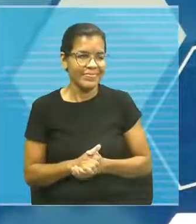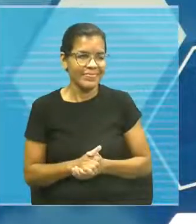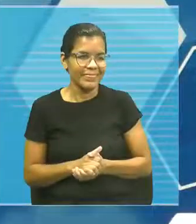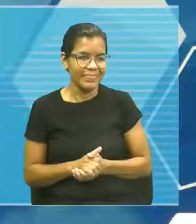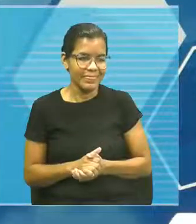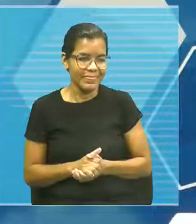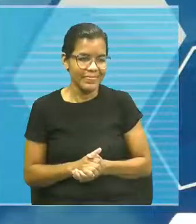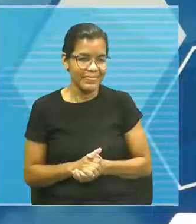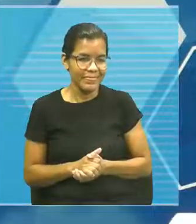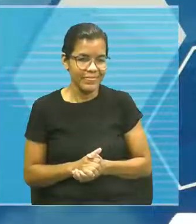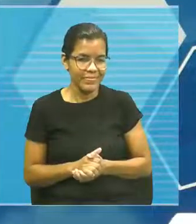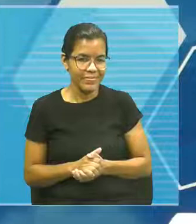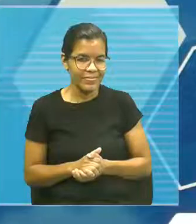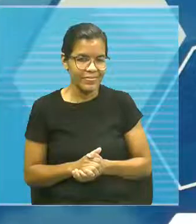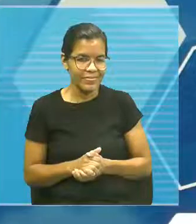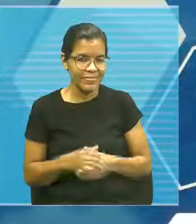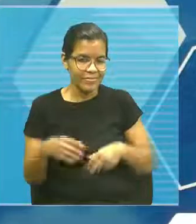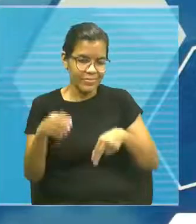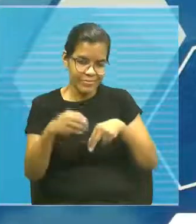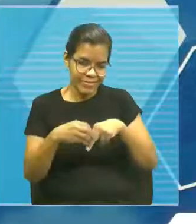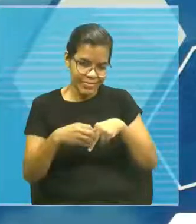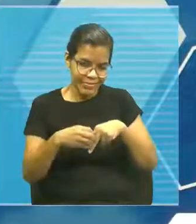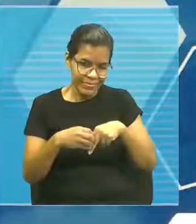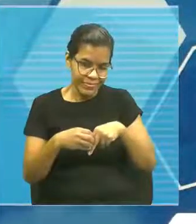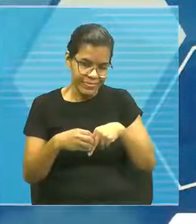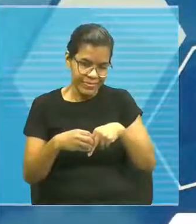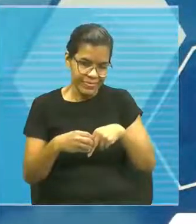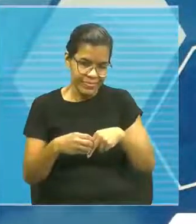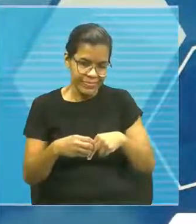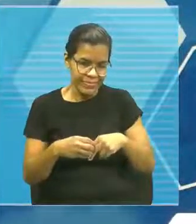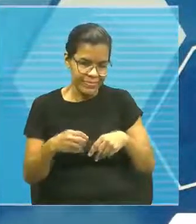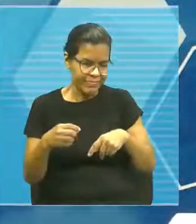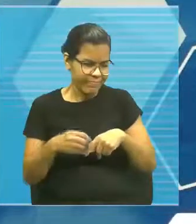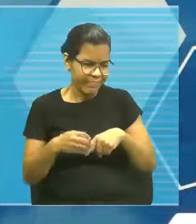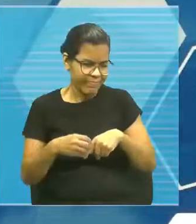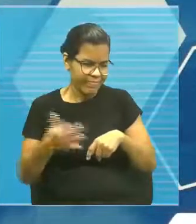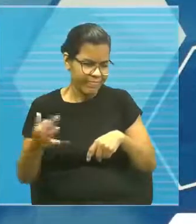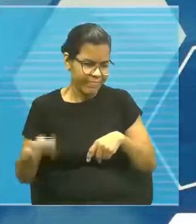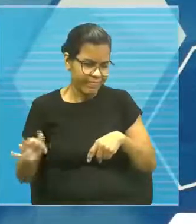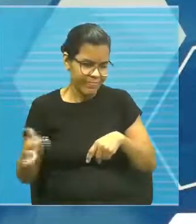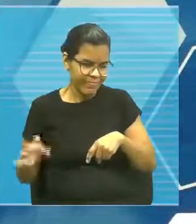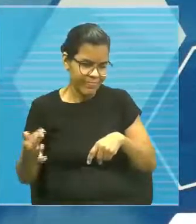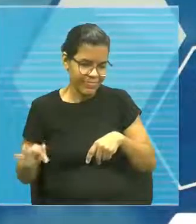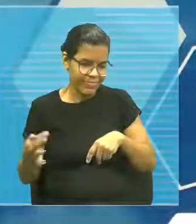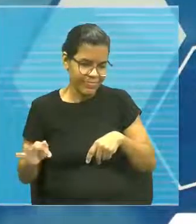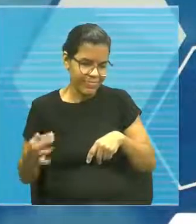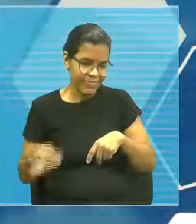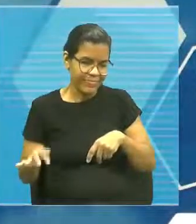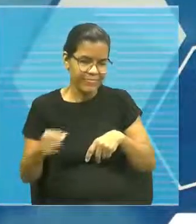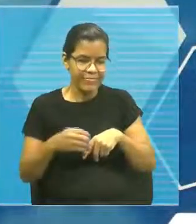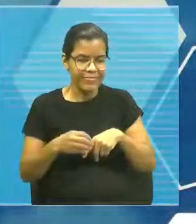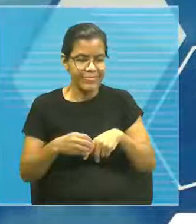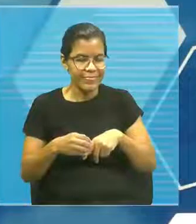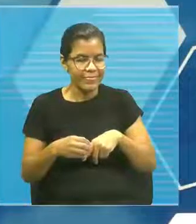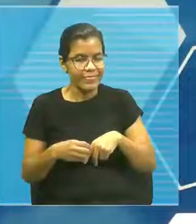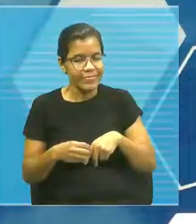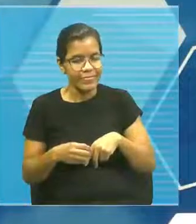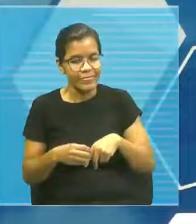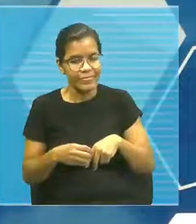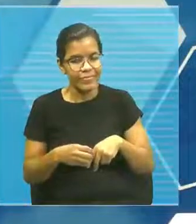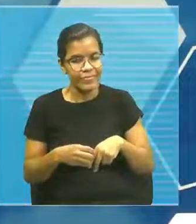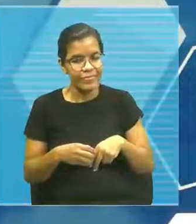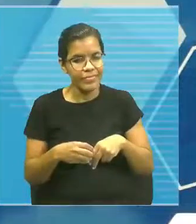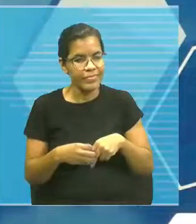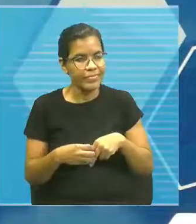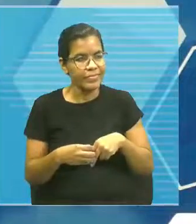disso. Hein? Aí você bota em cima lá do joelho, que pegou a pancada. Acho que eu vou botar na minha cabeça, porque eu tô precisando, né? Voltei aqui